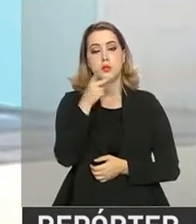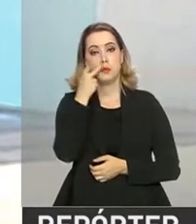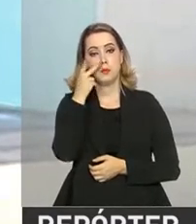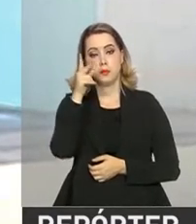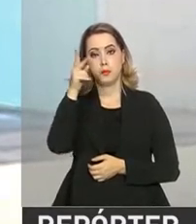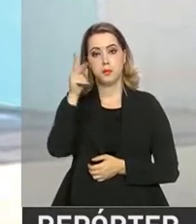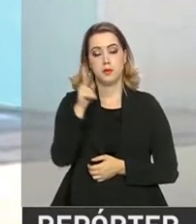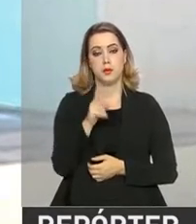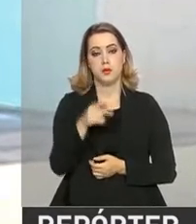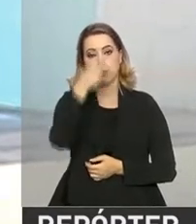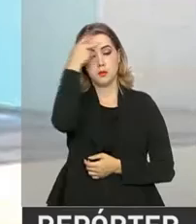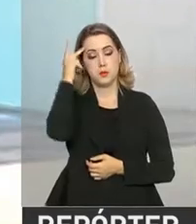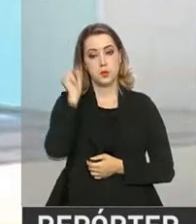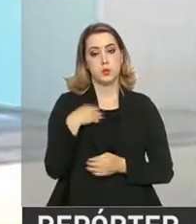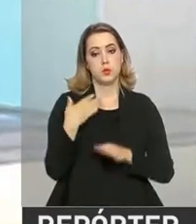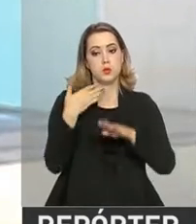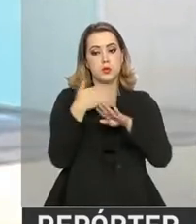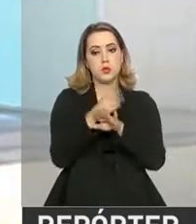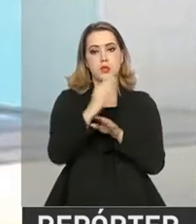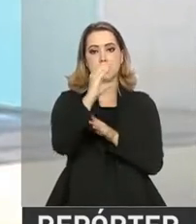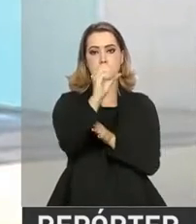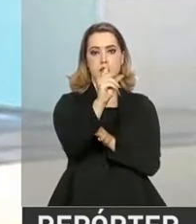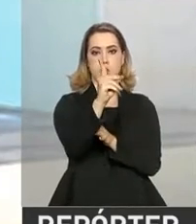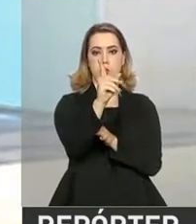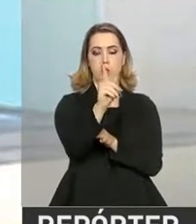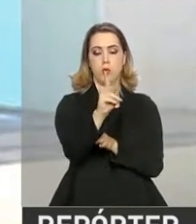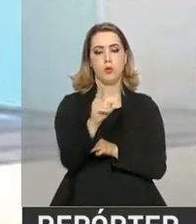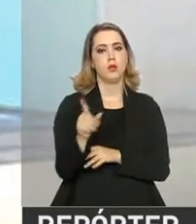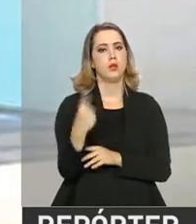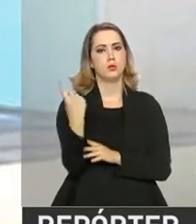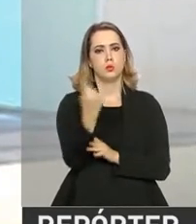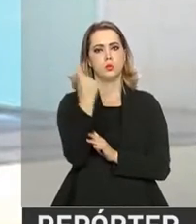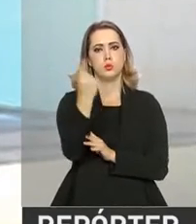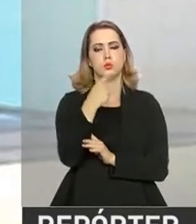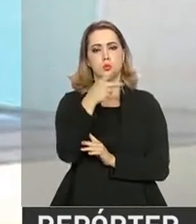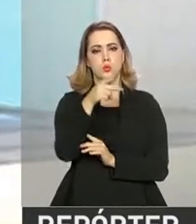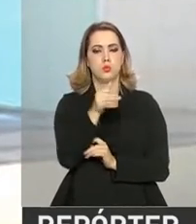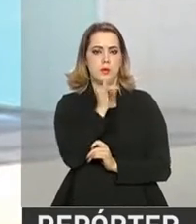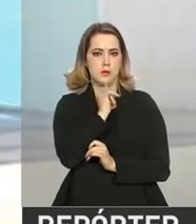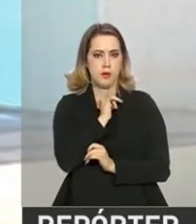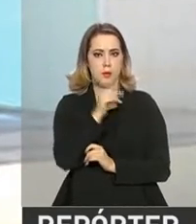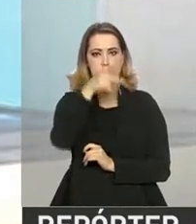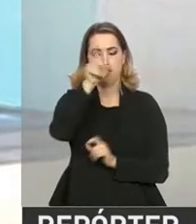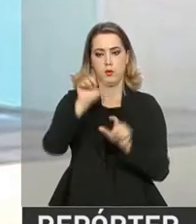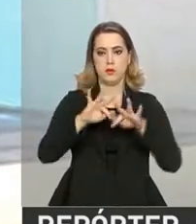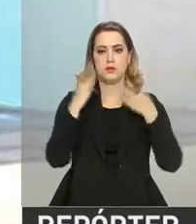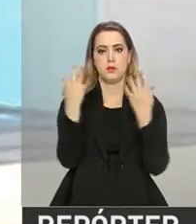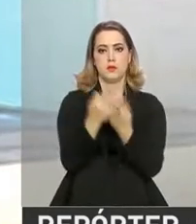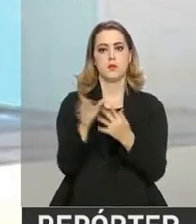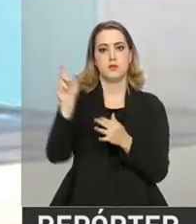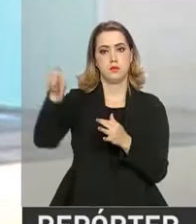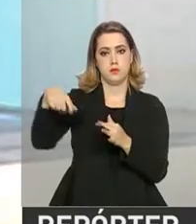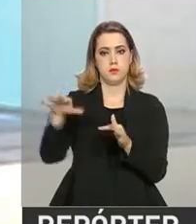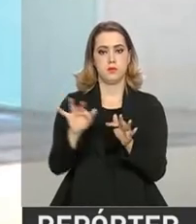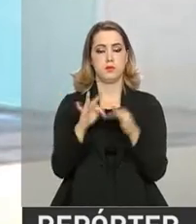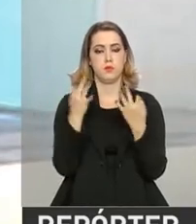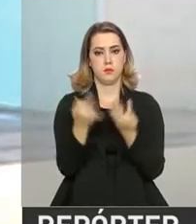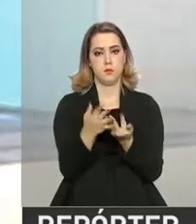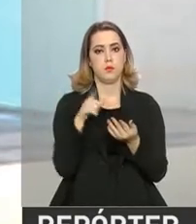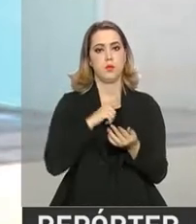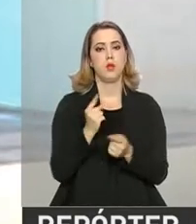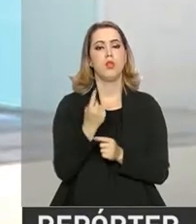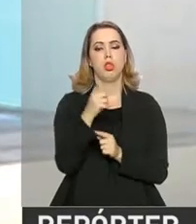parte do cadastro único como os beneficiários do bolsa família tem direito a um kit conversor de graça basta